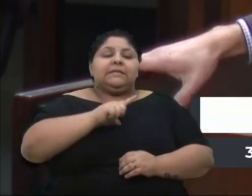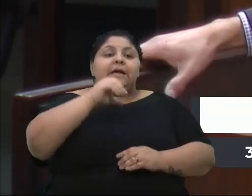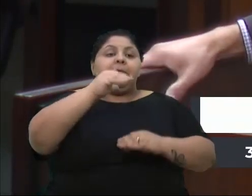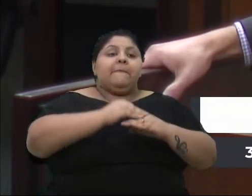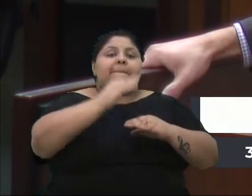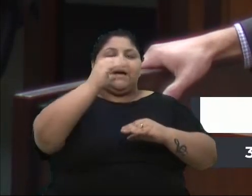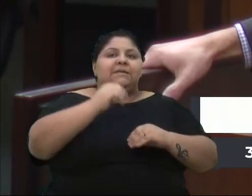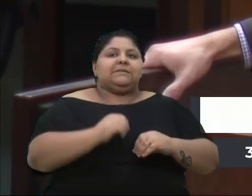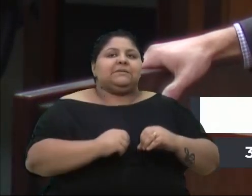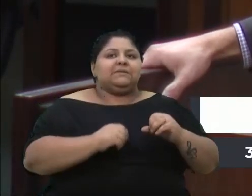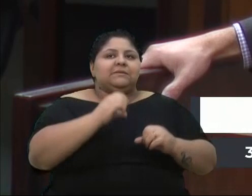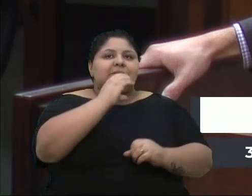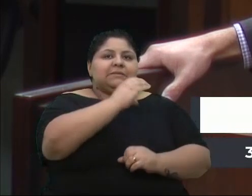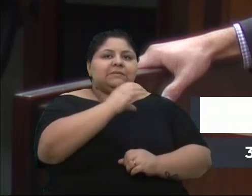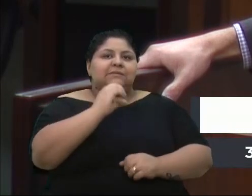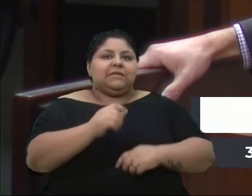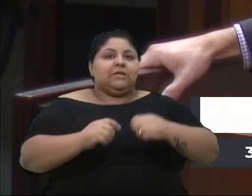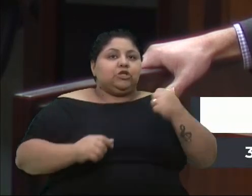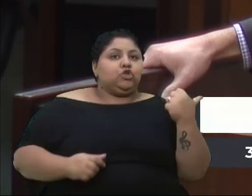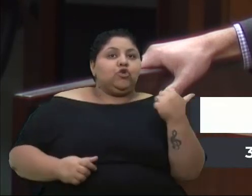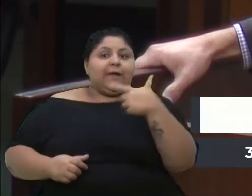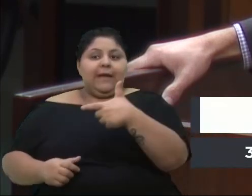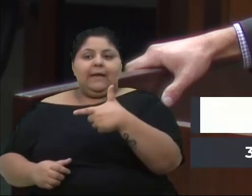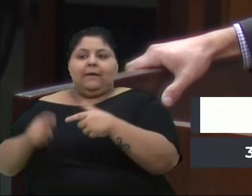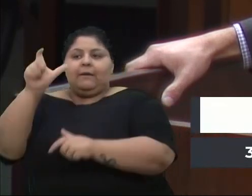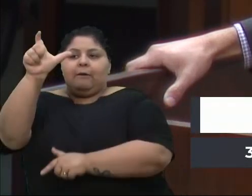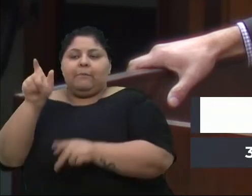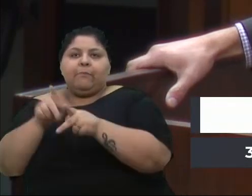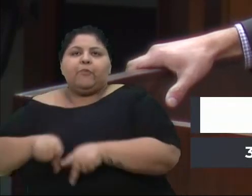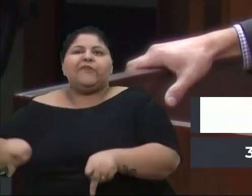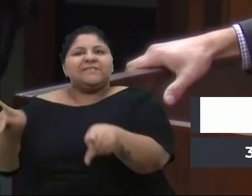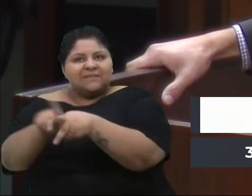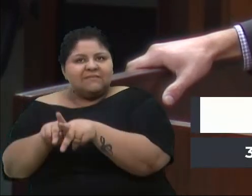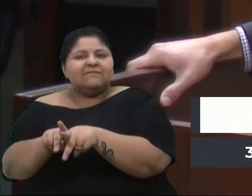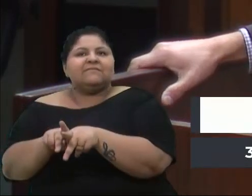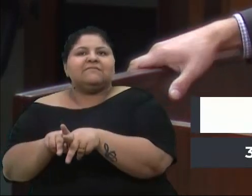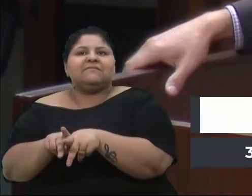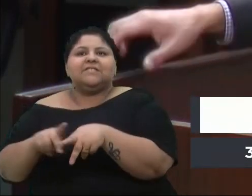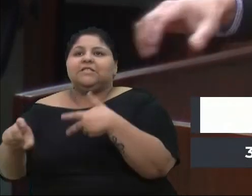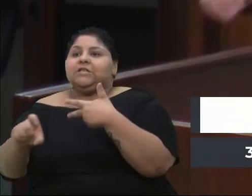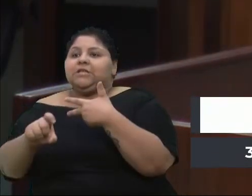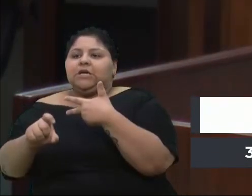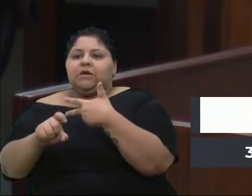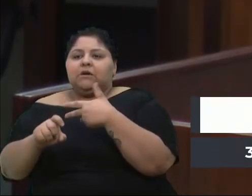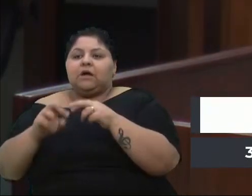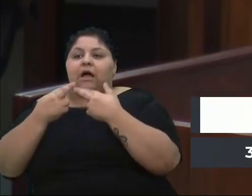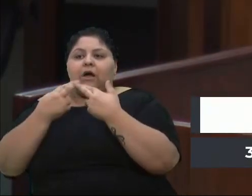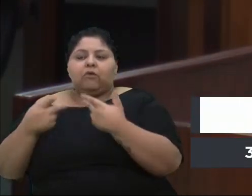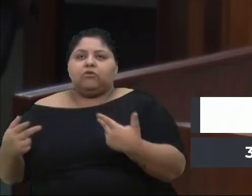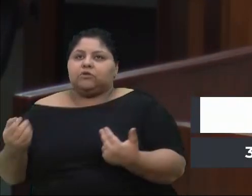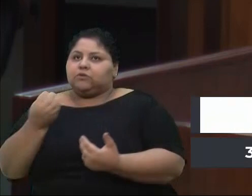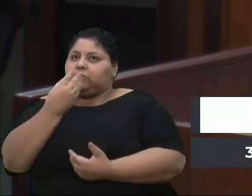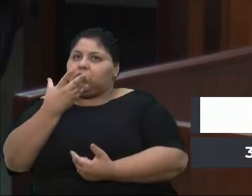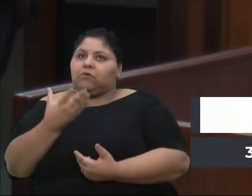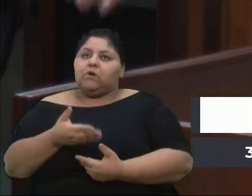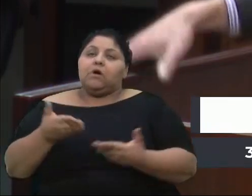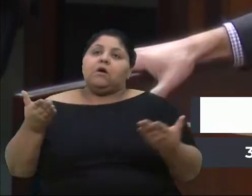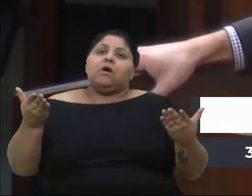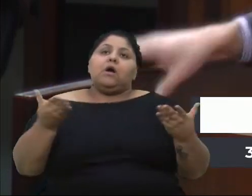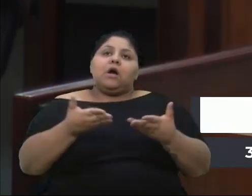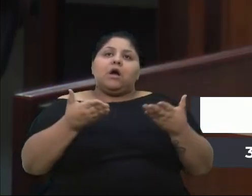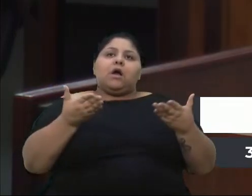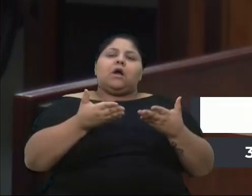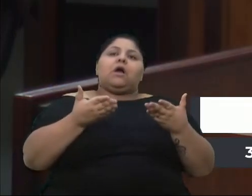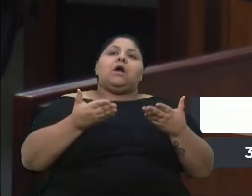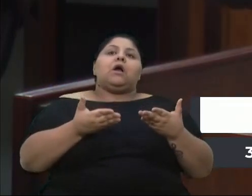é um alerta para o Executivo, que a coisa não está boa. Agora, quando tu vai no salão que esborda de gente que estão para a